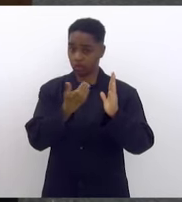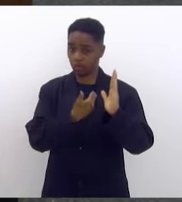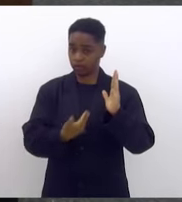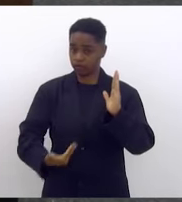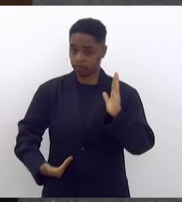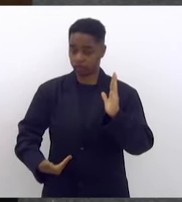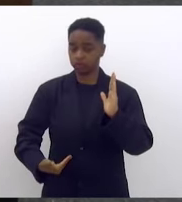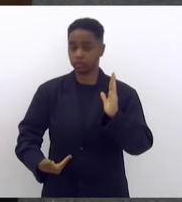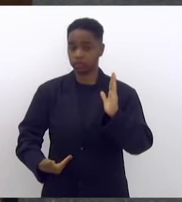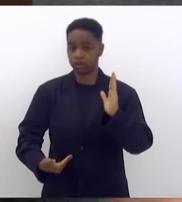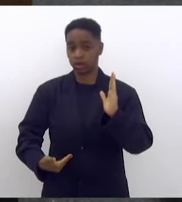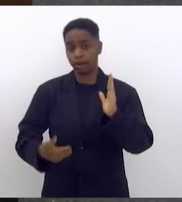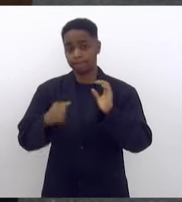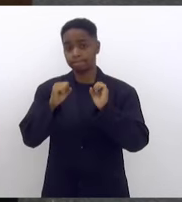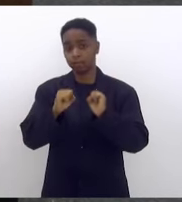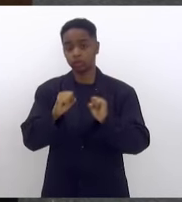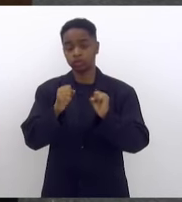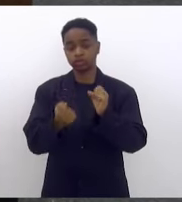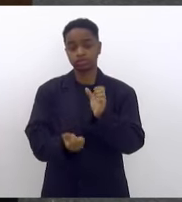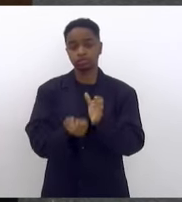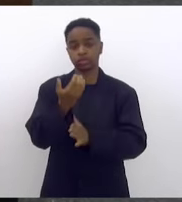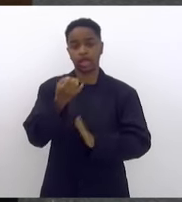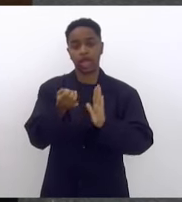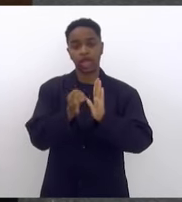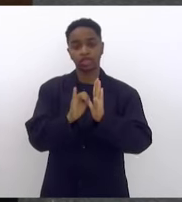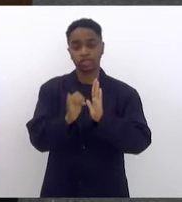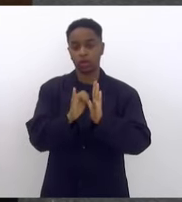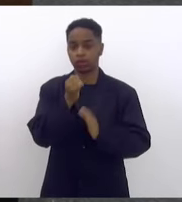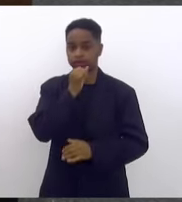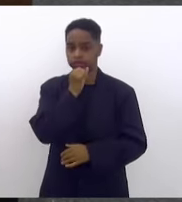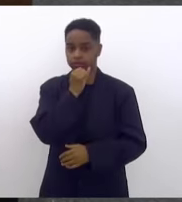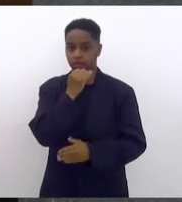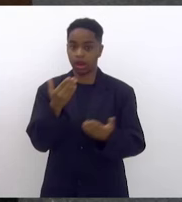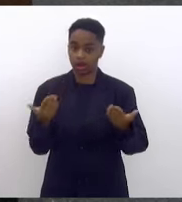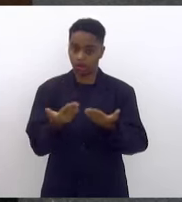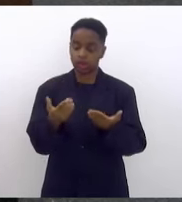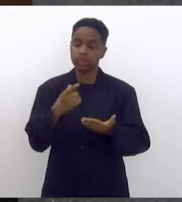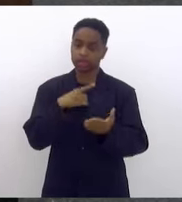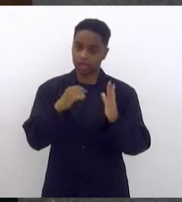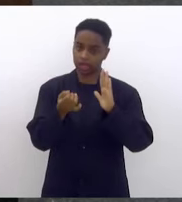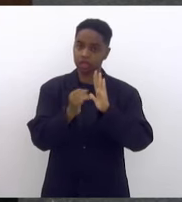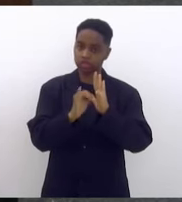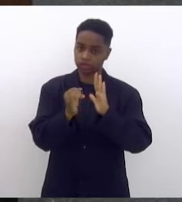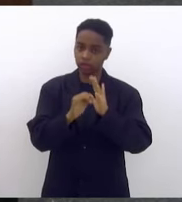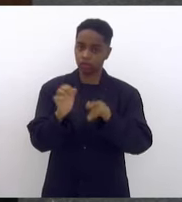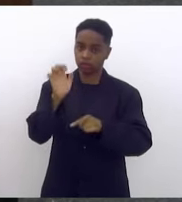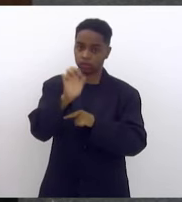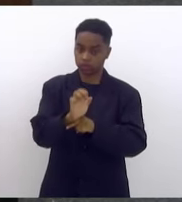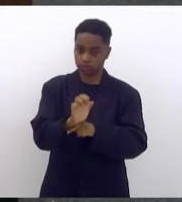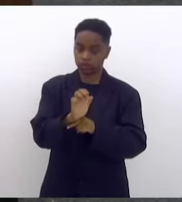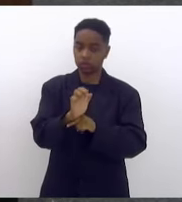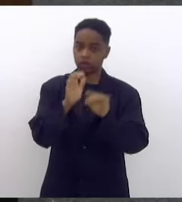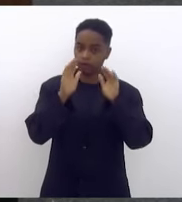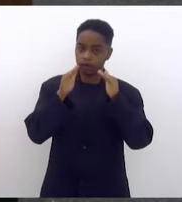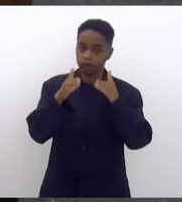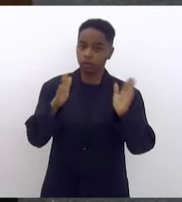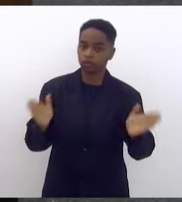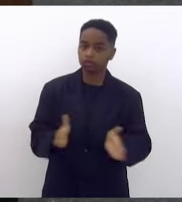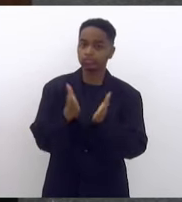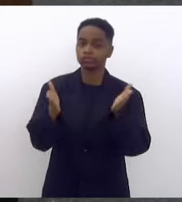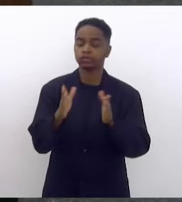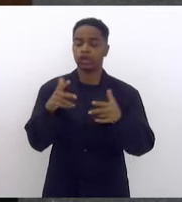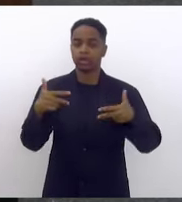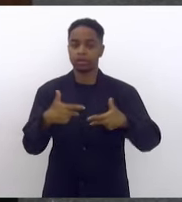momento, pode lançar um edital. Agora mesmo, a gente tem um edital estadual de fomento ao